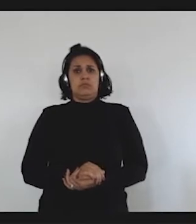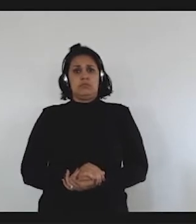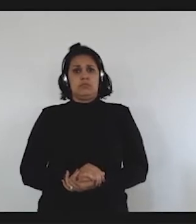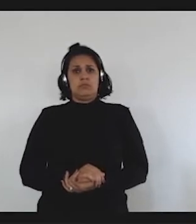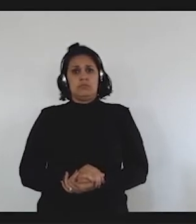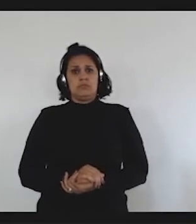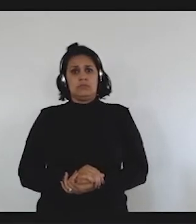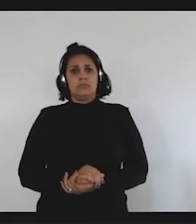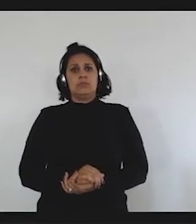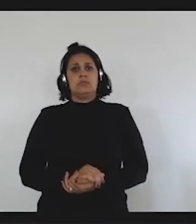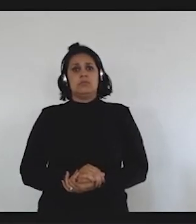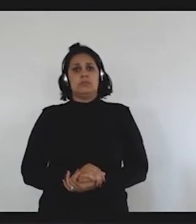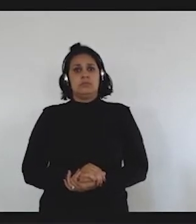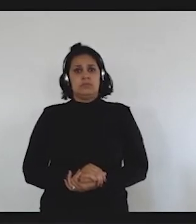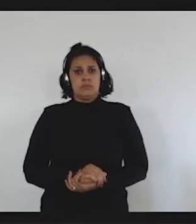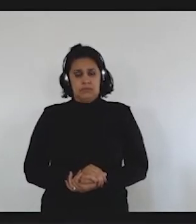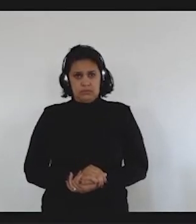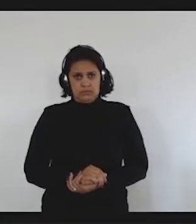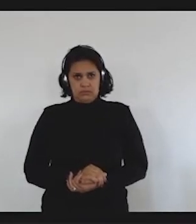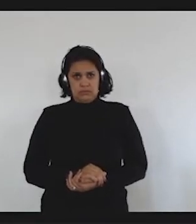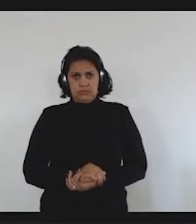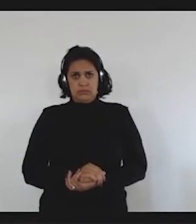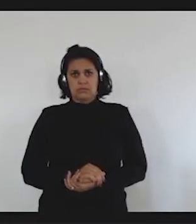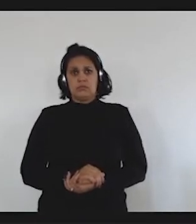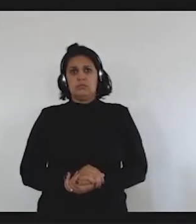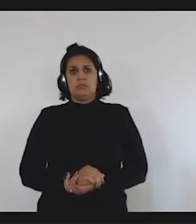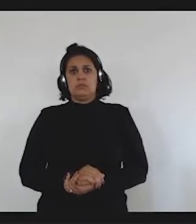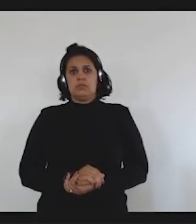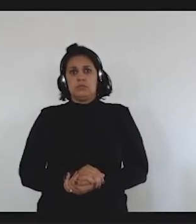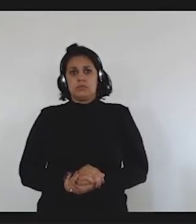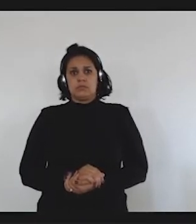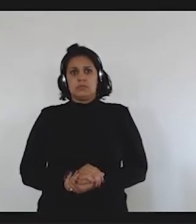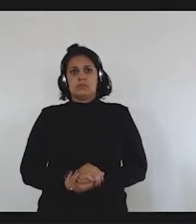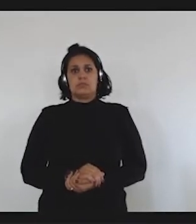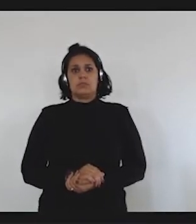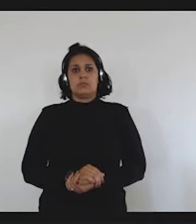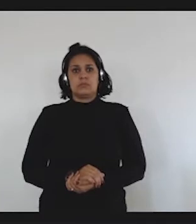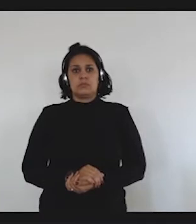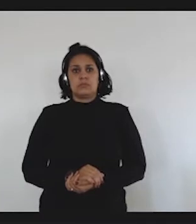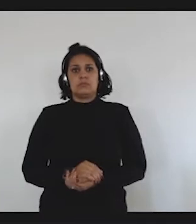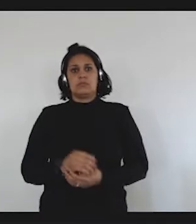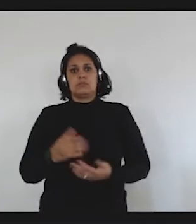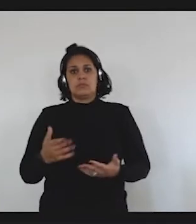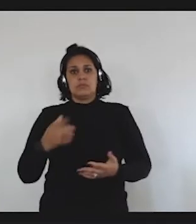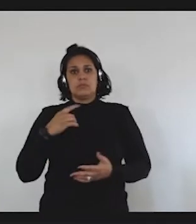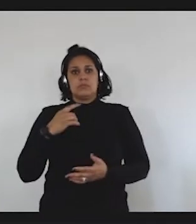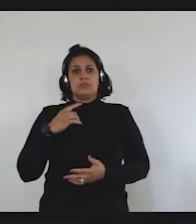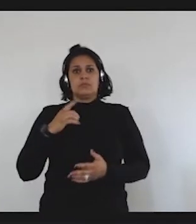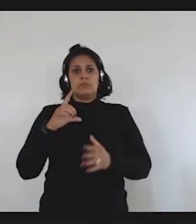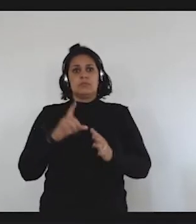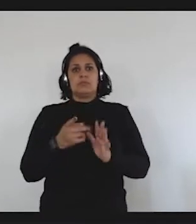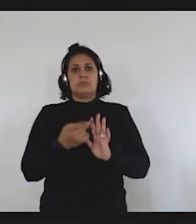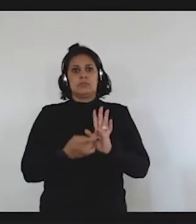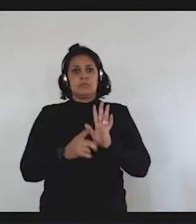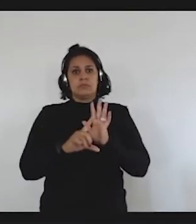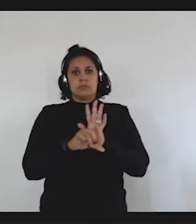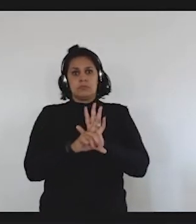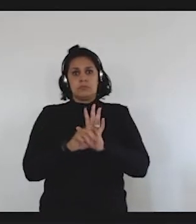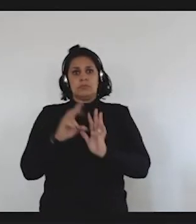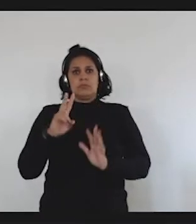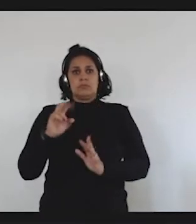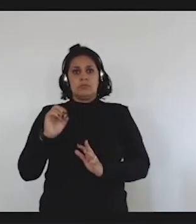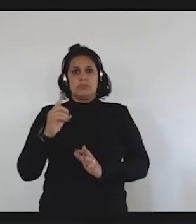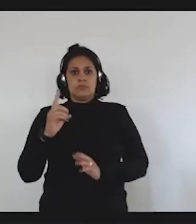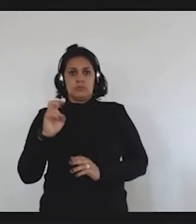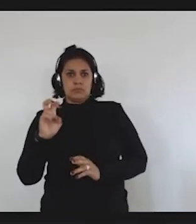então, do PLS 141, em 2015, de autoria do senador Cássio Cunha Lima, que